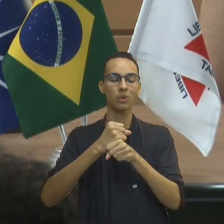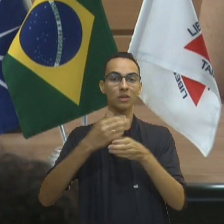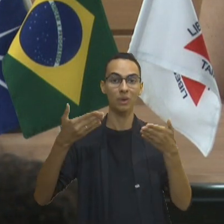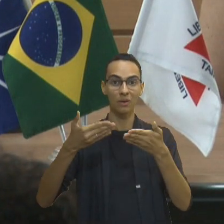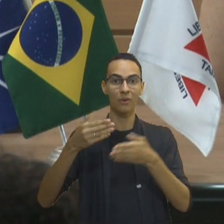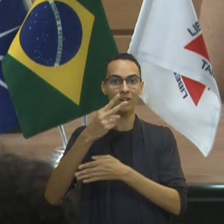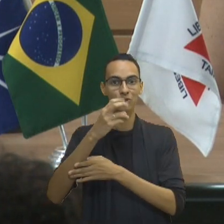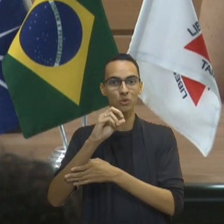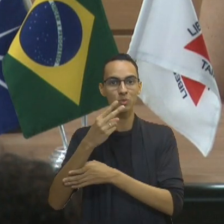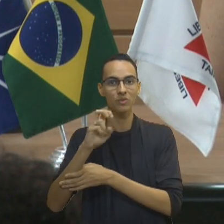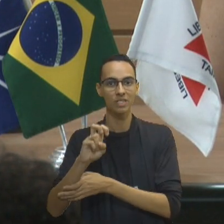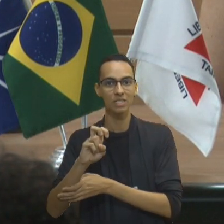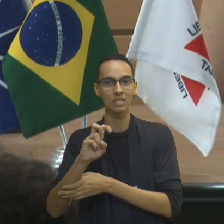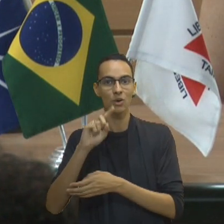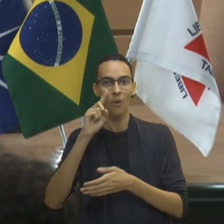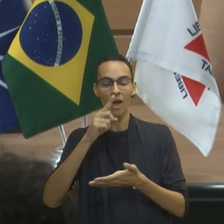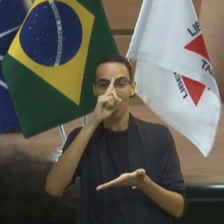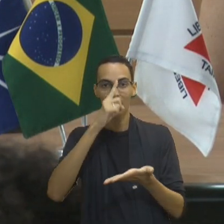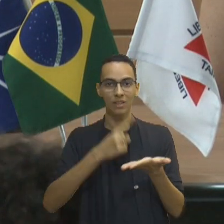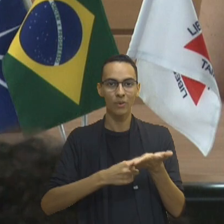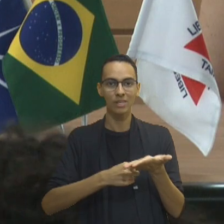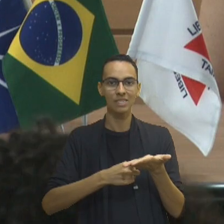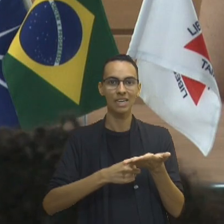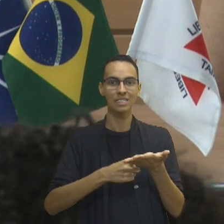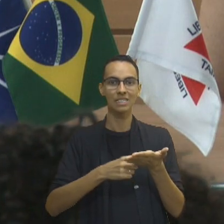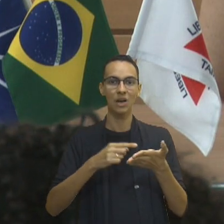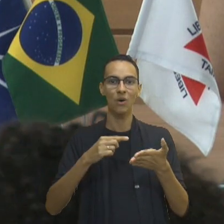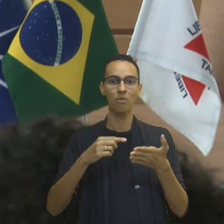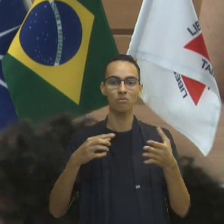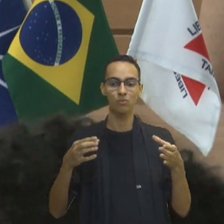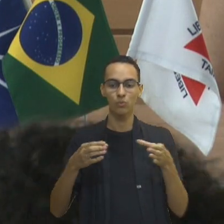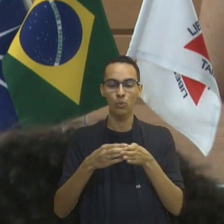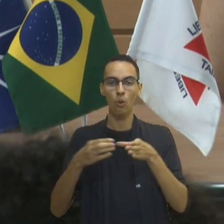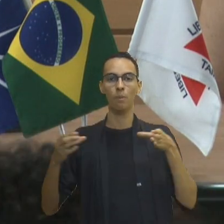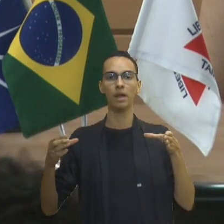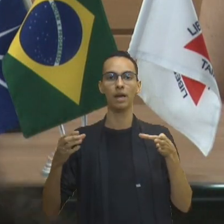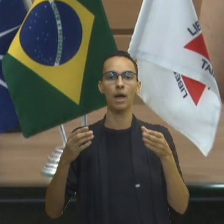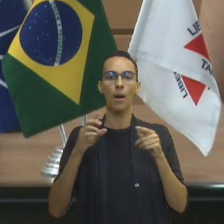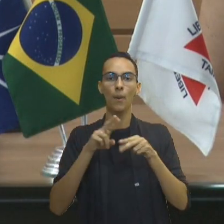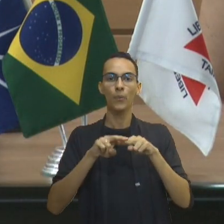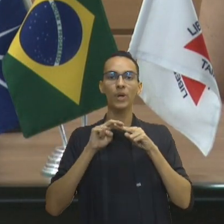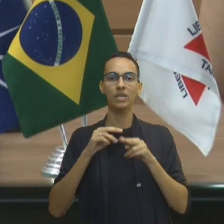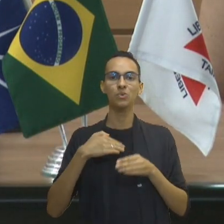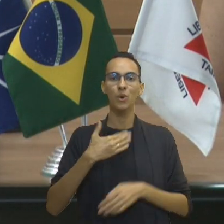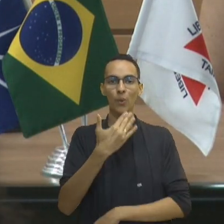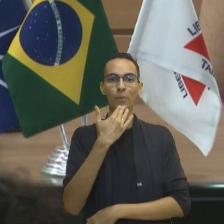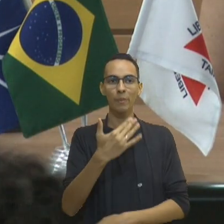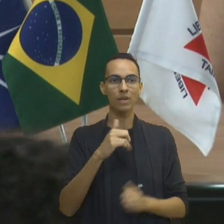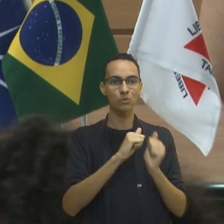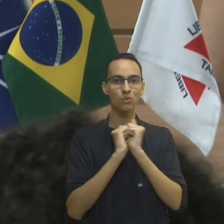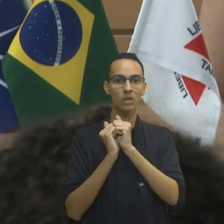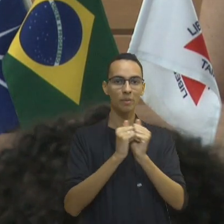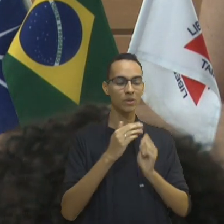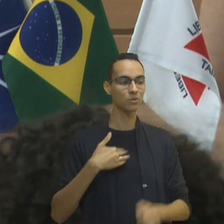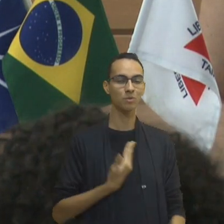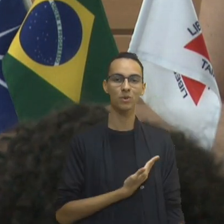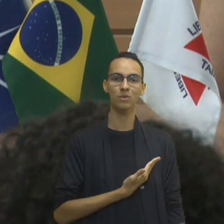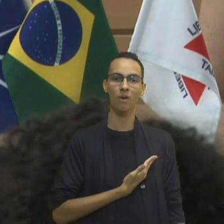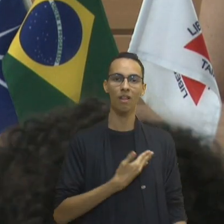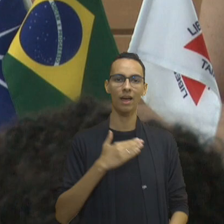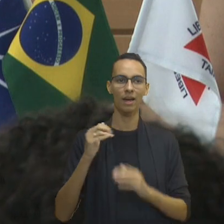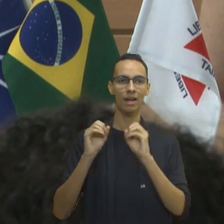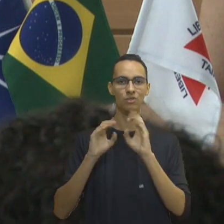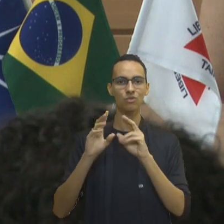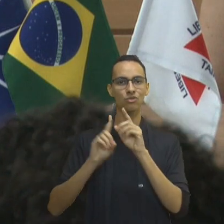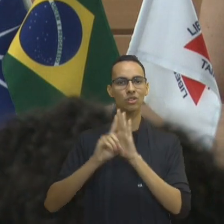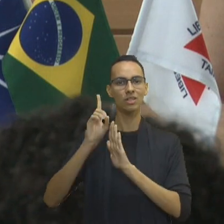uma negociação complexa, por isso que eu solicito, e juntamente com todos os meus colegas da gestão superior, que a